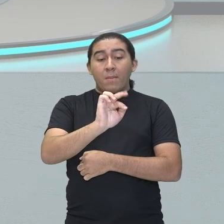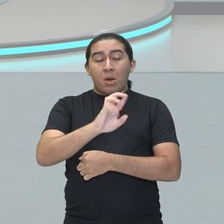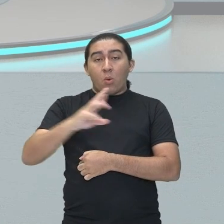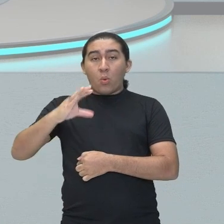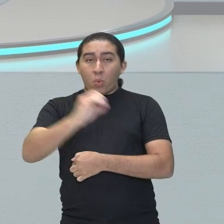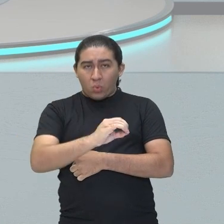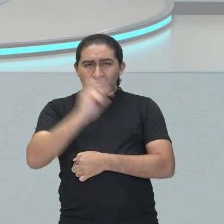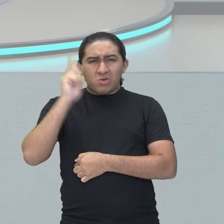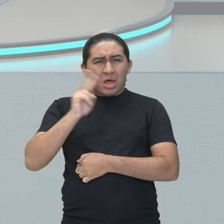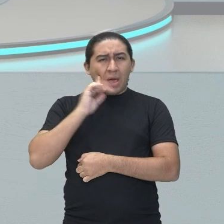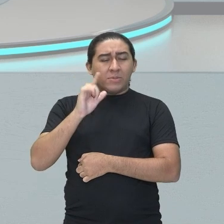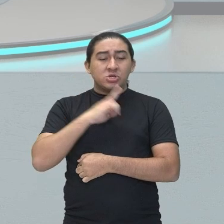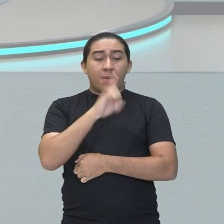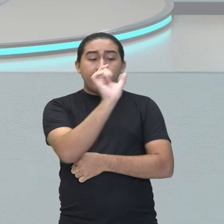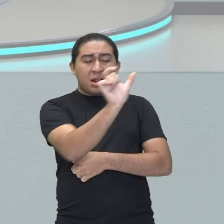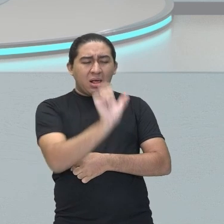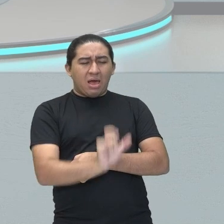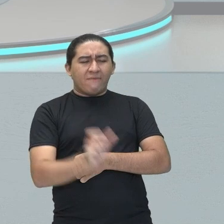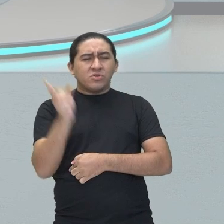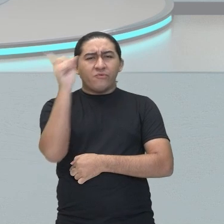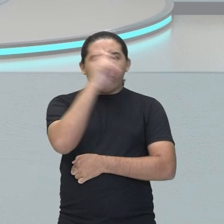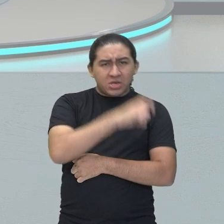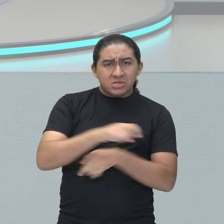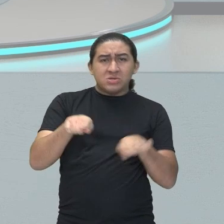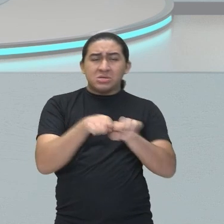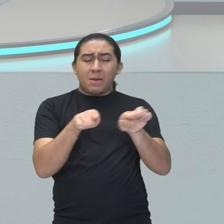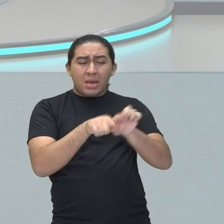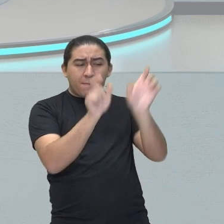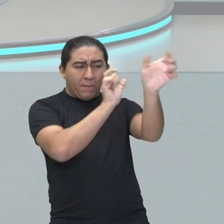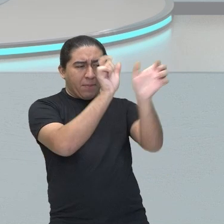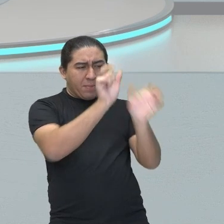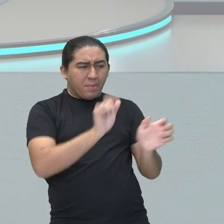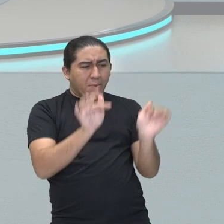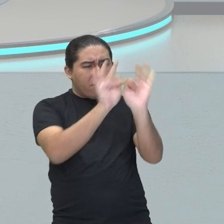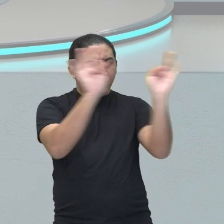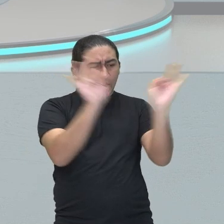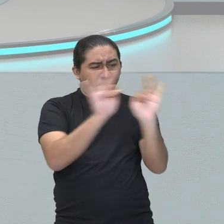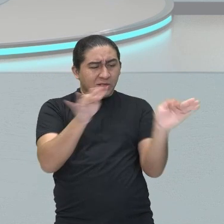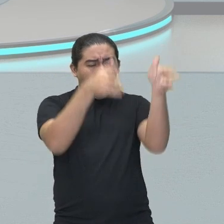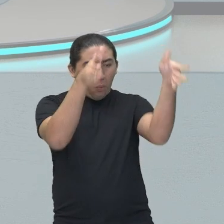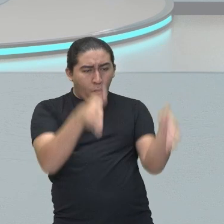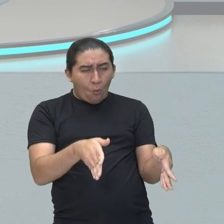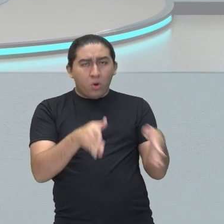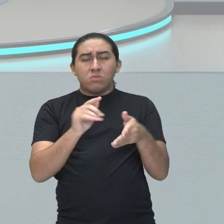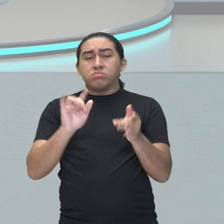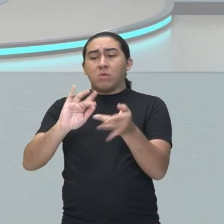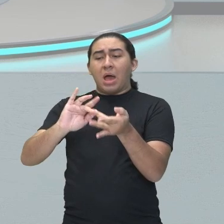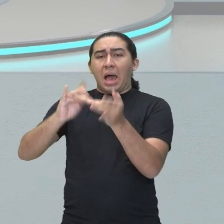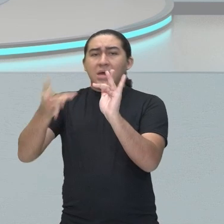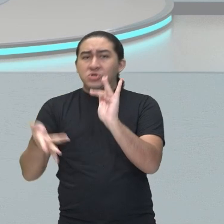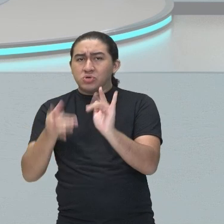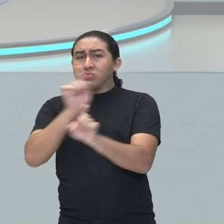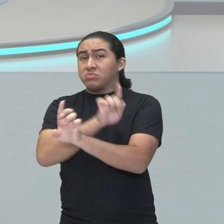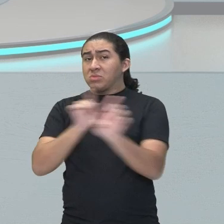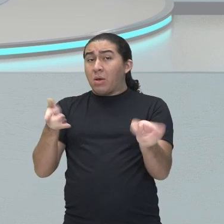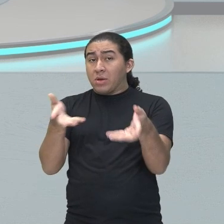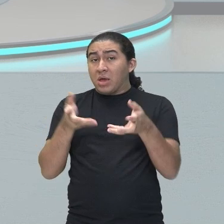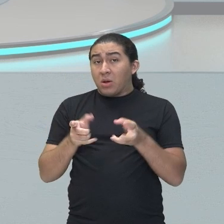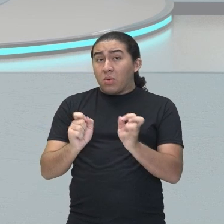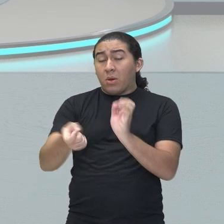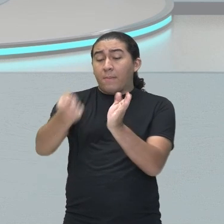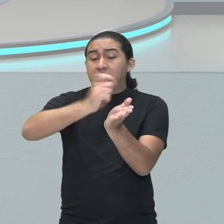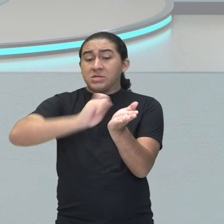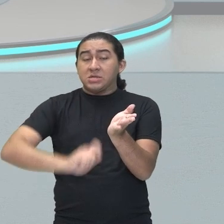Lembra aquela linguagem rebuscada, aqueles conflitos, aquela forma de escrever? Os árcades não. Eles prezavam por uma